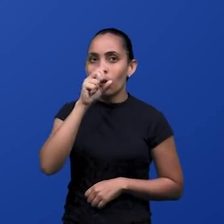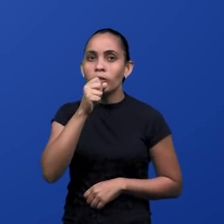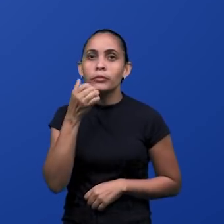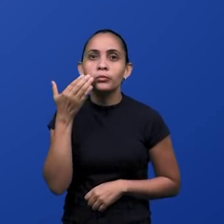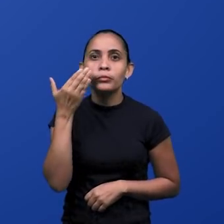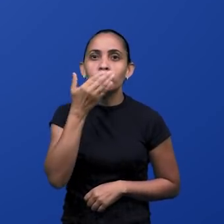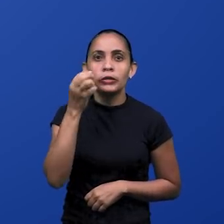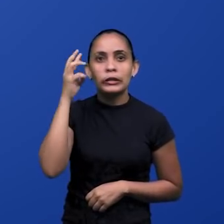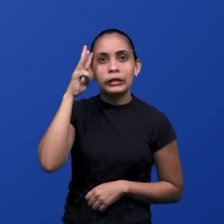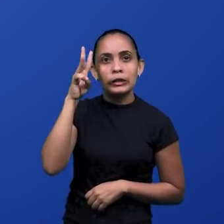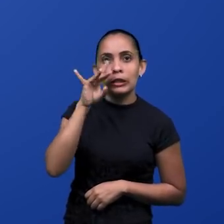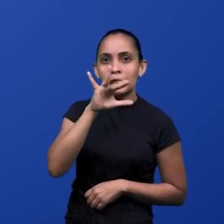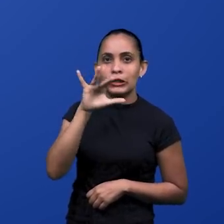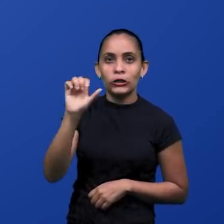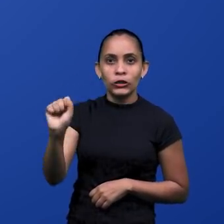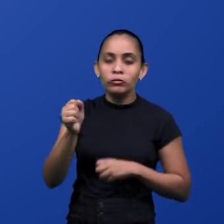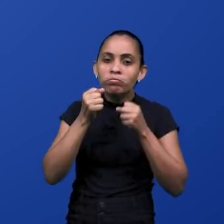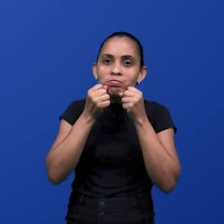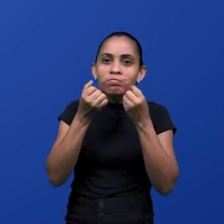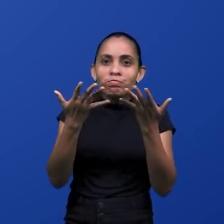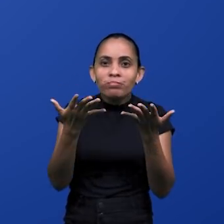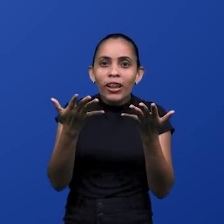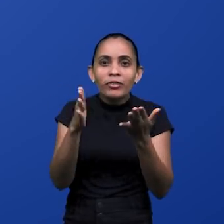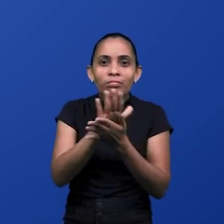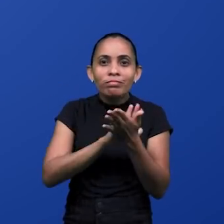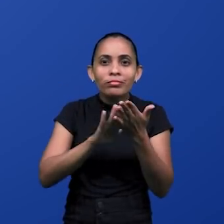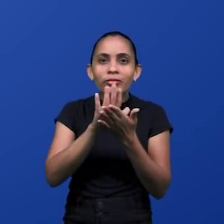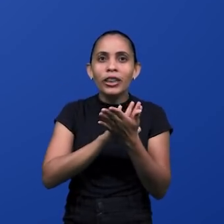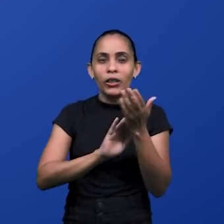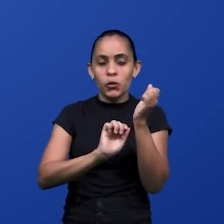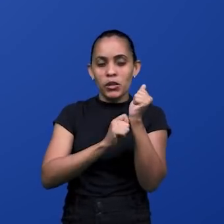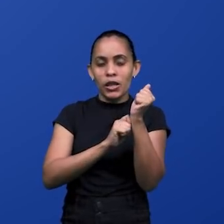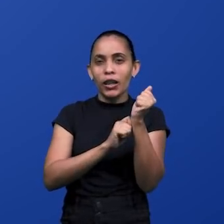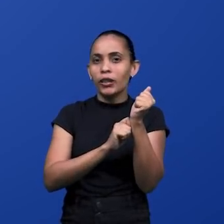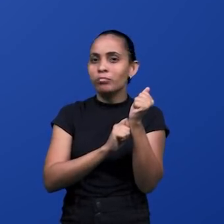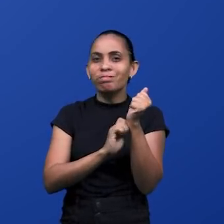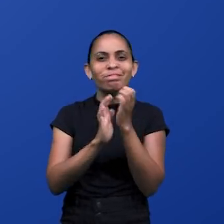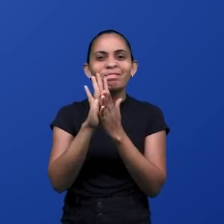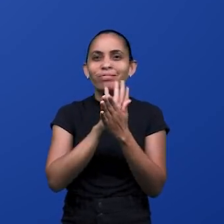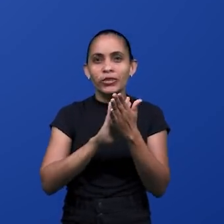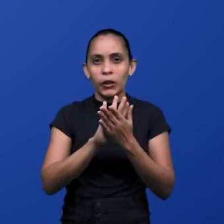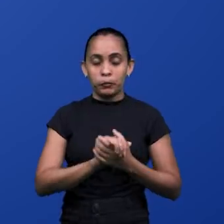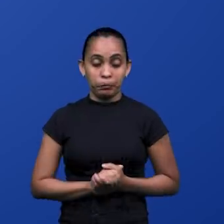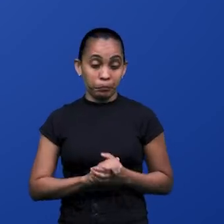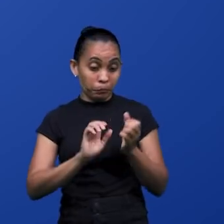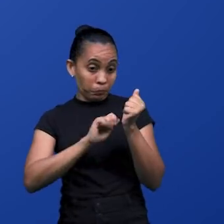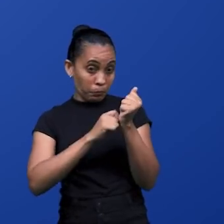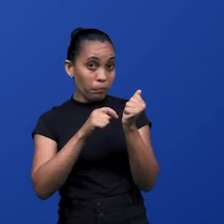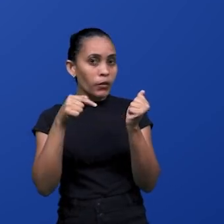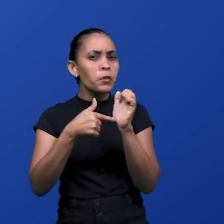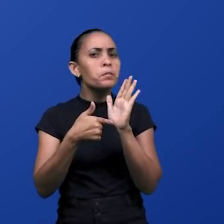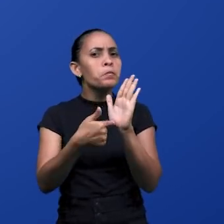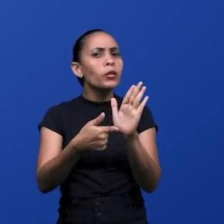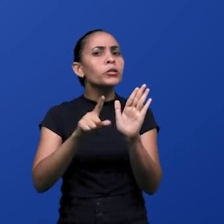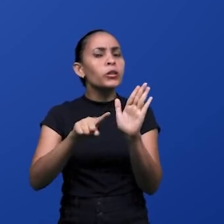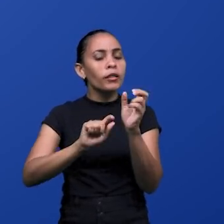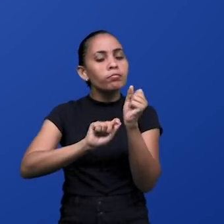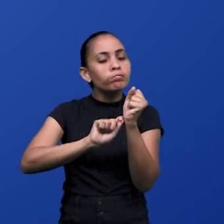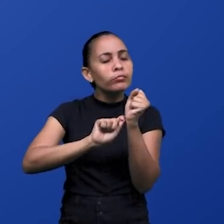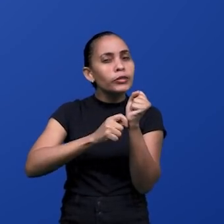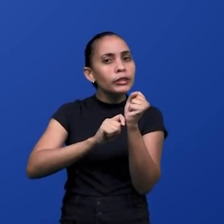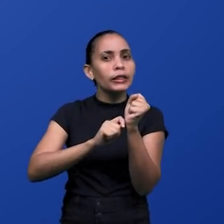3 dias não puderam declarar o enigma. O enigma aqui nos fala do mistério, né? E